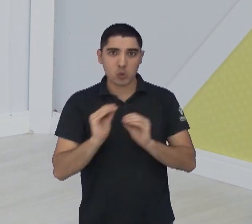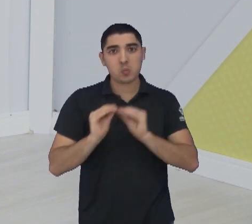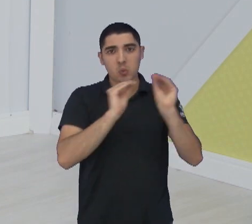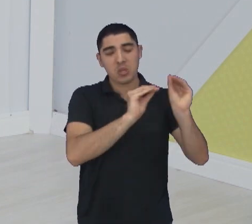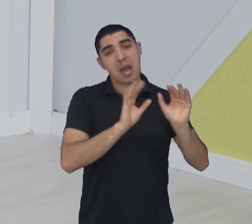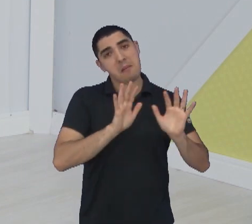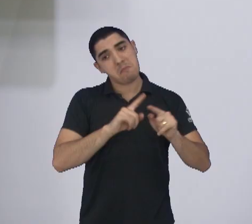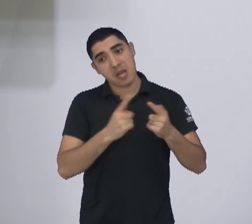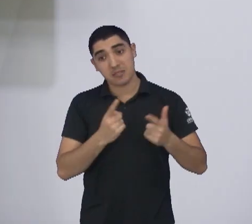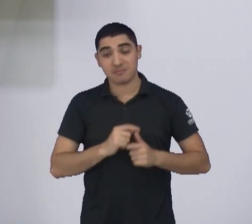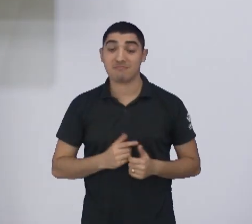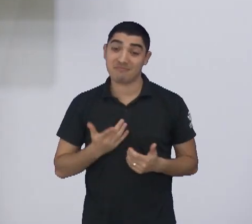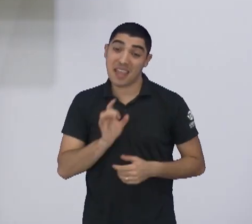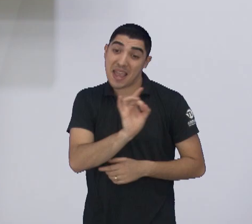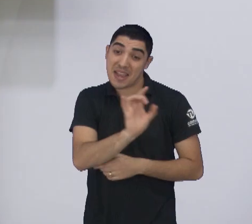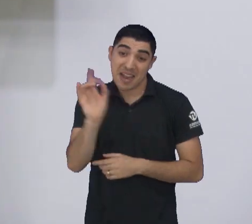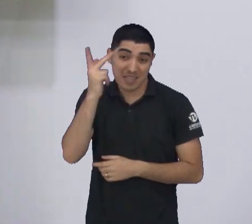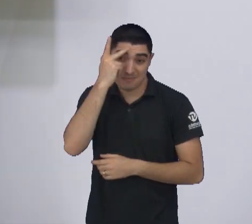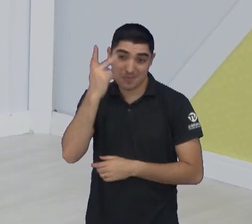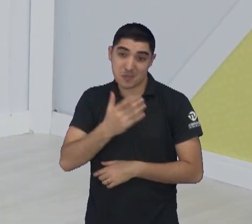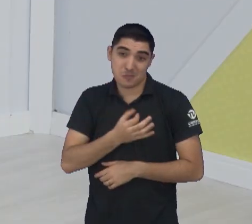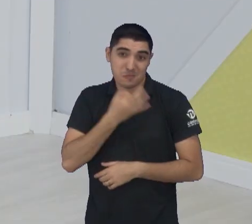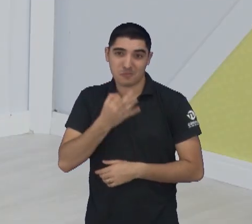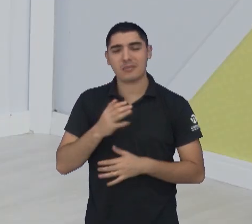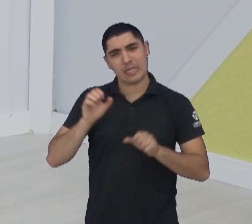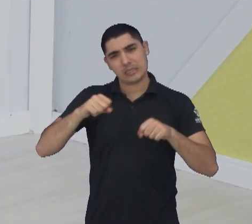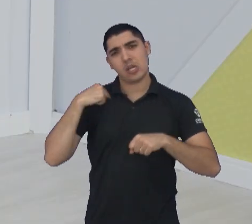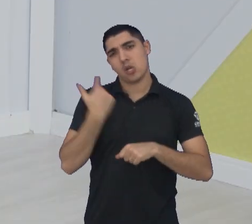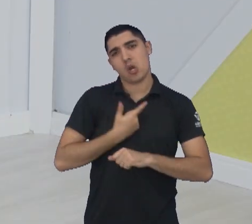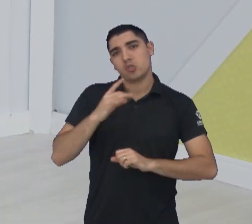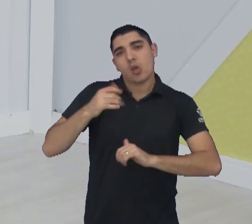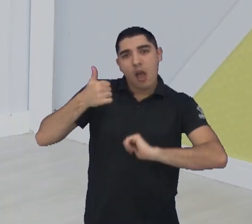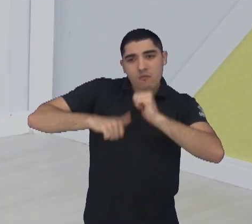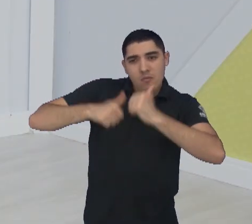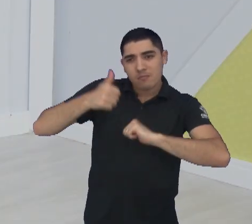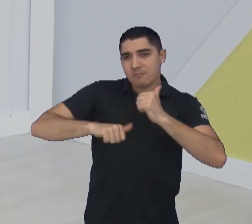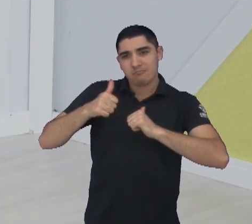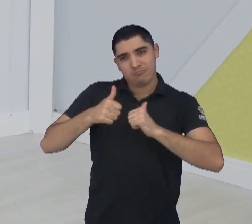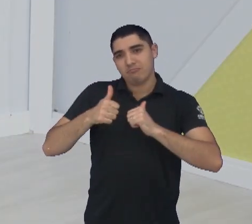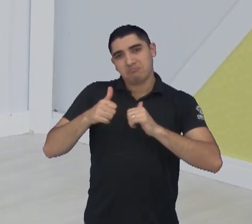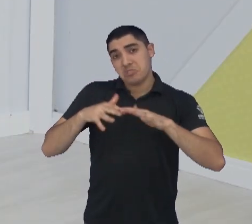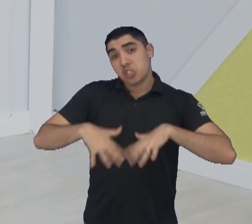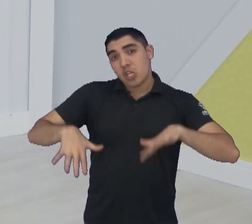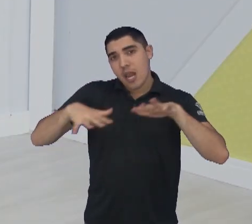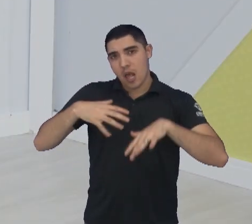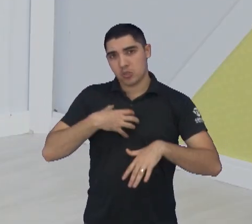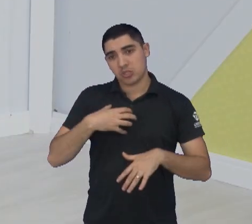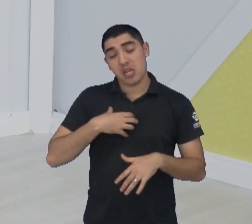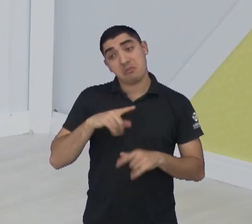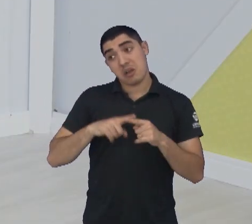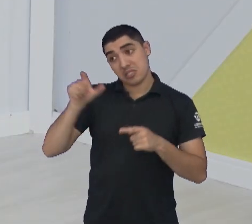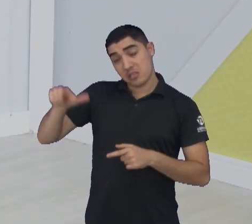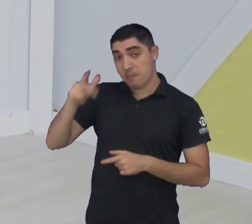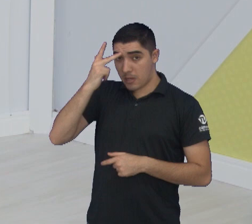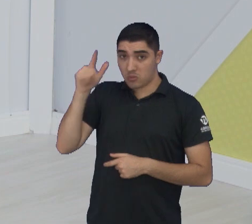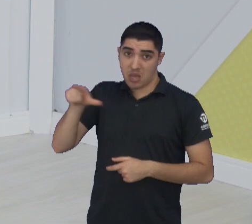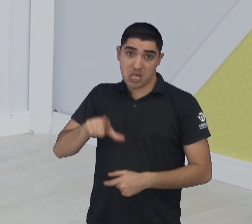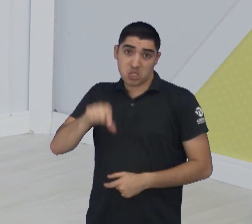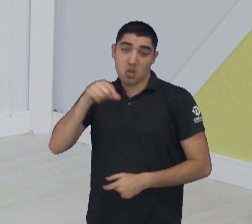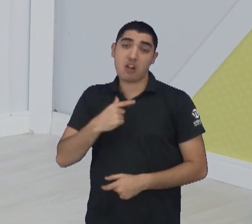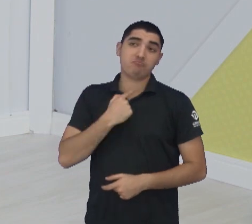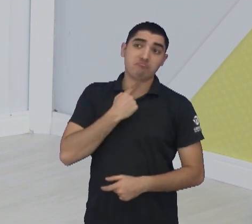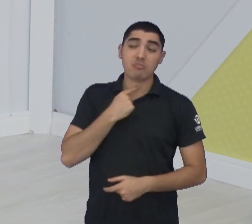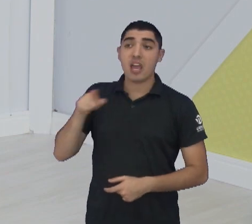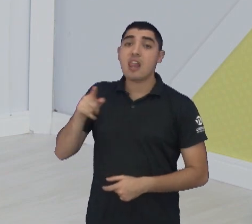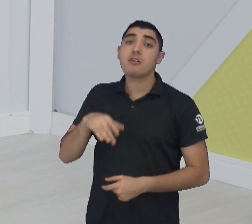enfim... Cada um sabe o que faz. Né, exatamente. Nós aqui estamos analisando a conjuntura de uma forma geral, mas o jogador é que tem que decidir aquilo que é melhor para ele